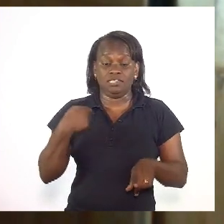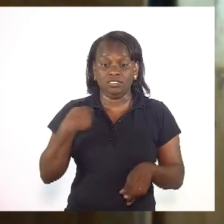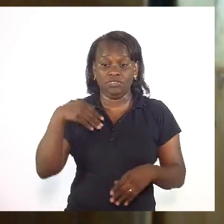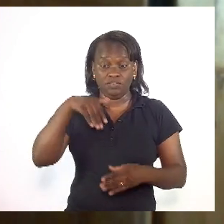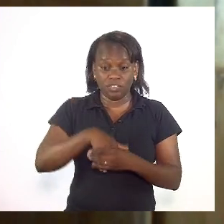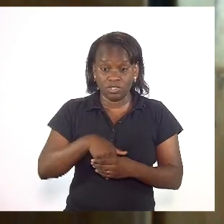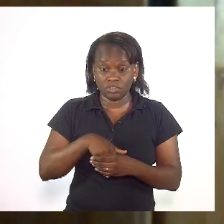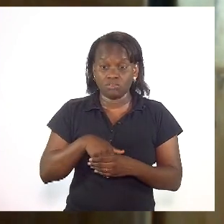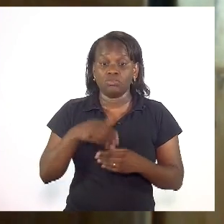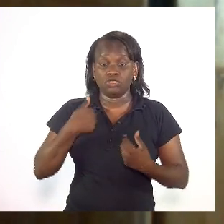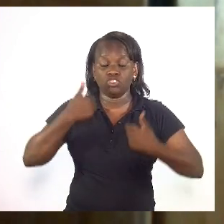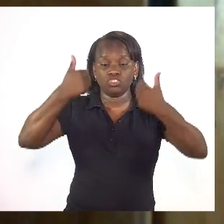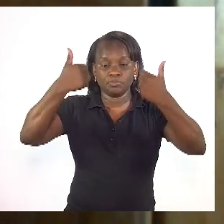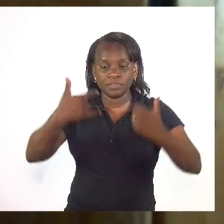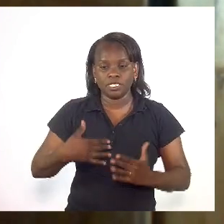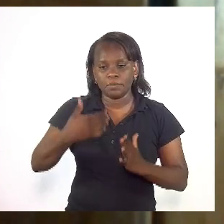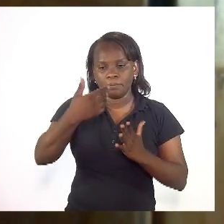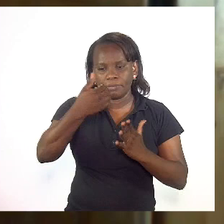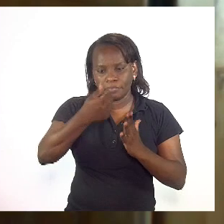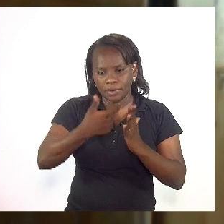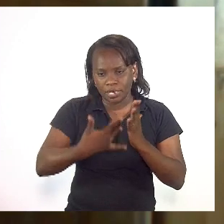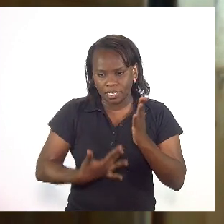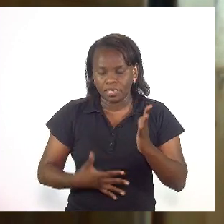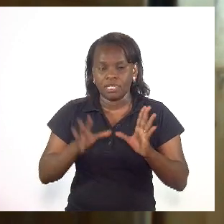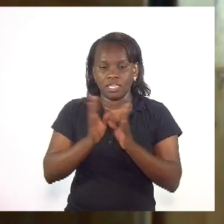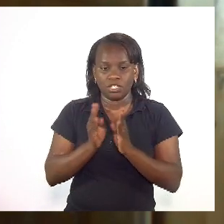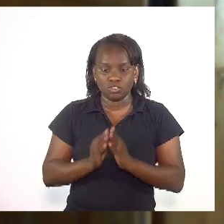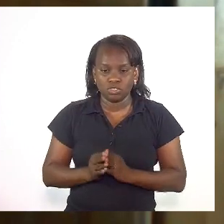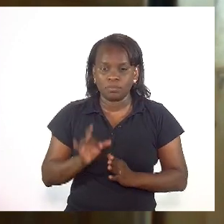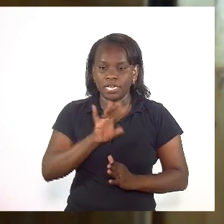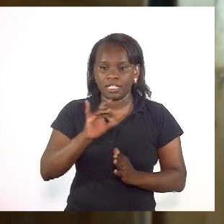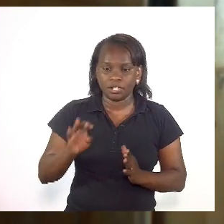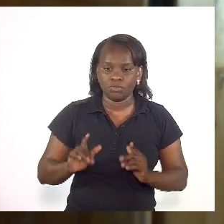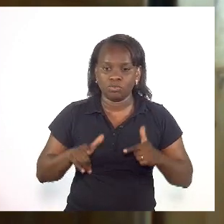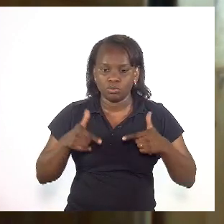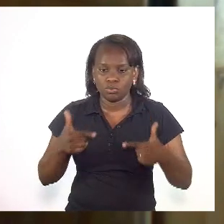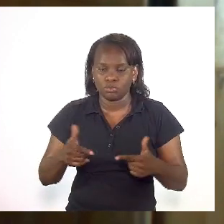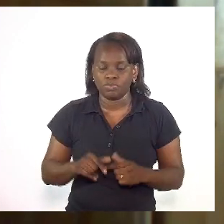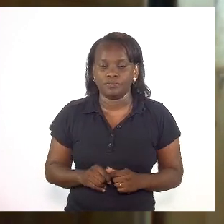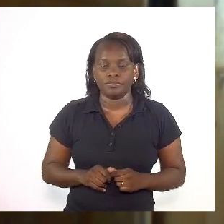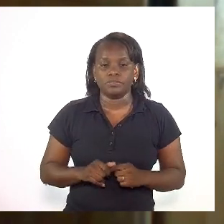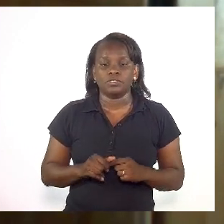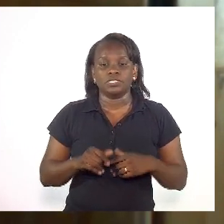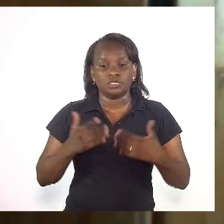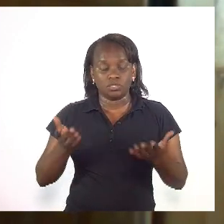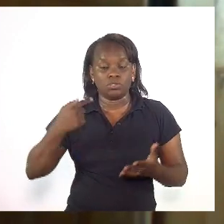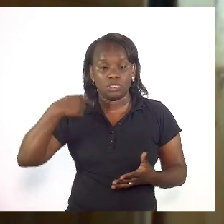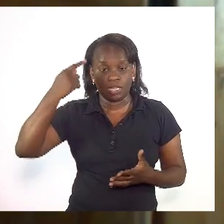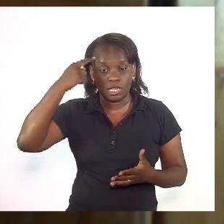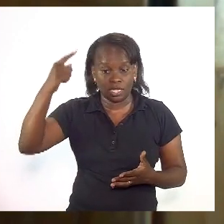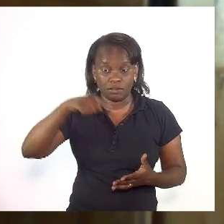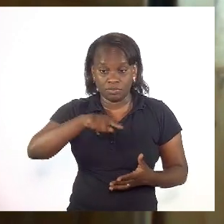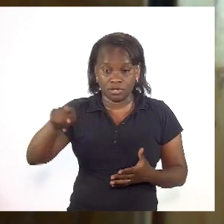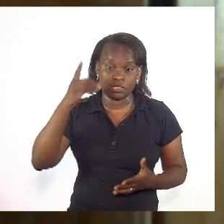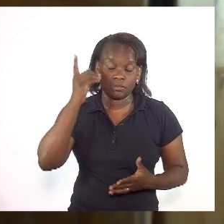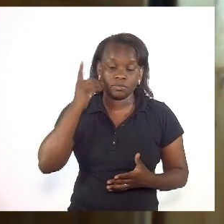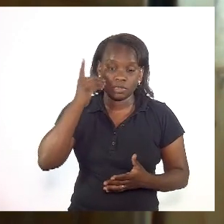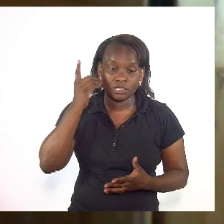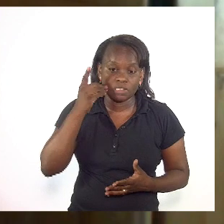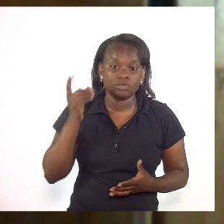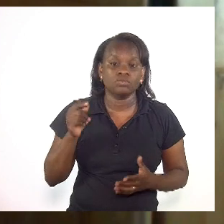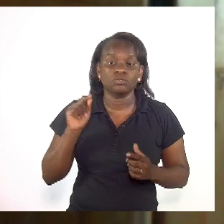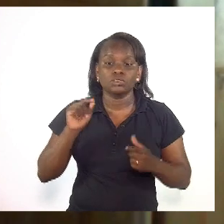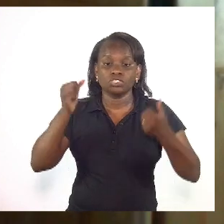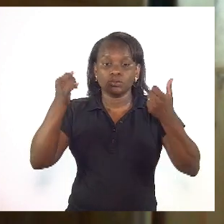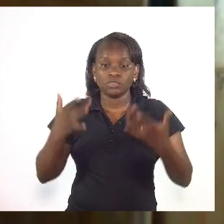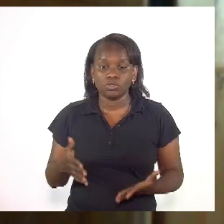eu relato, né, uma súmula dessas operações e faço lembrar aos senhores deputados o que